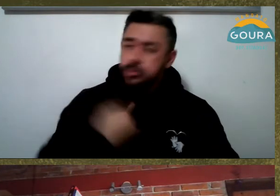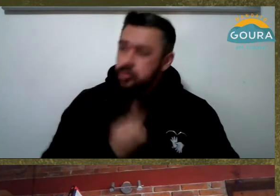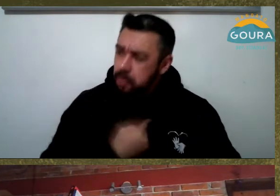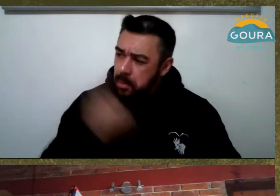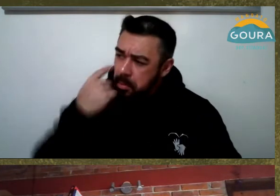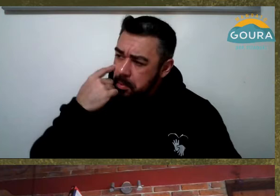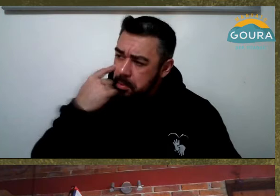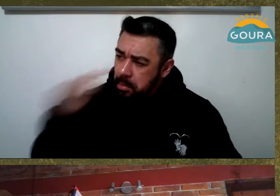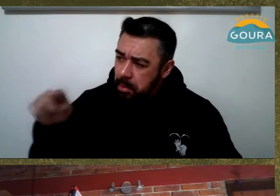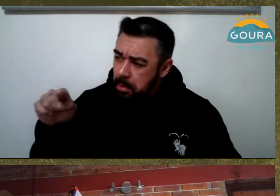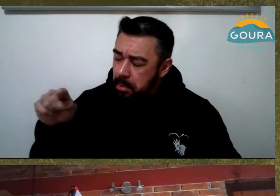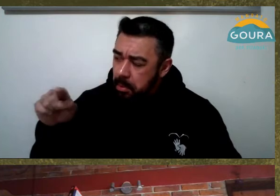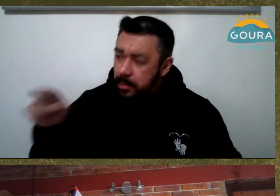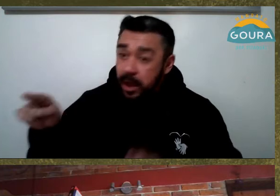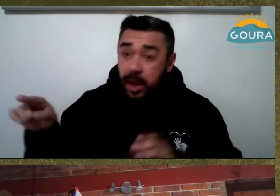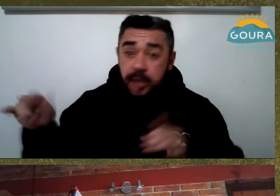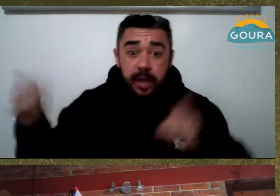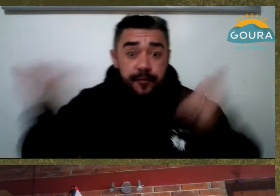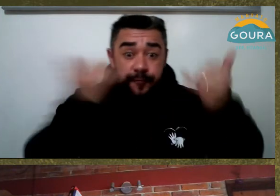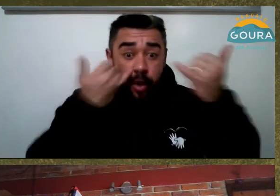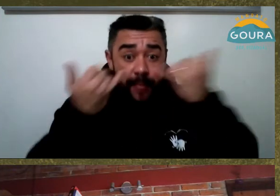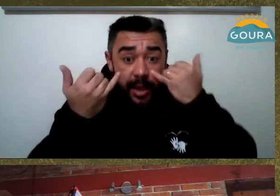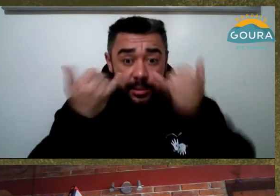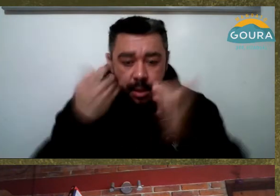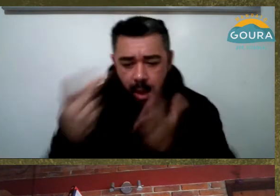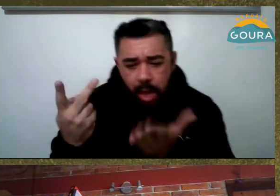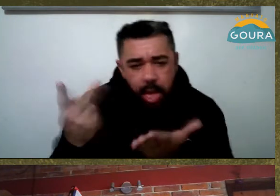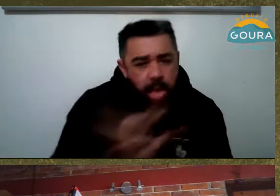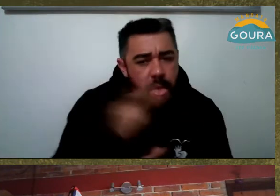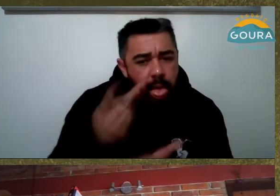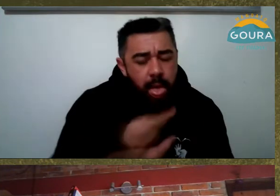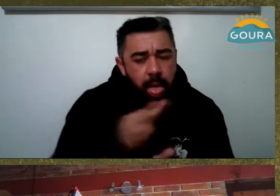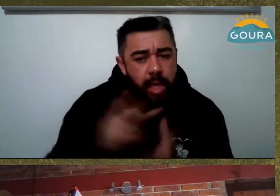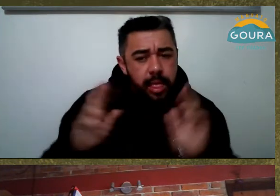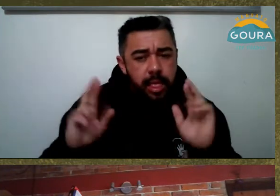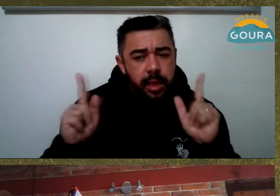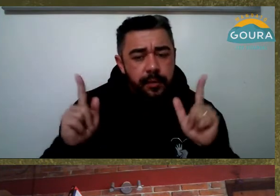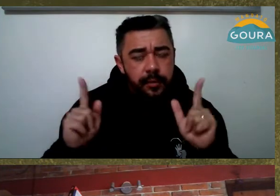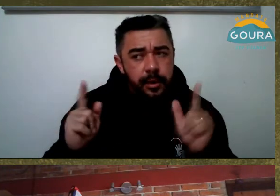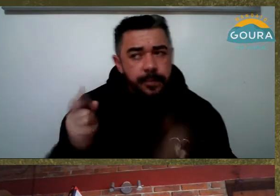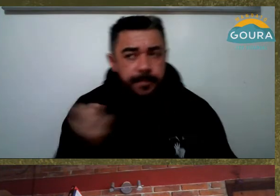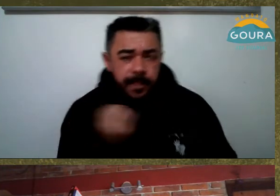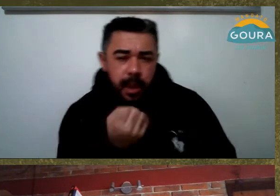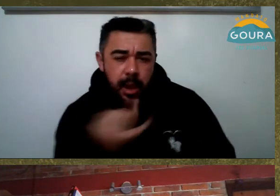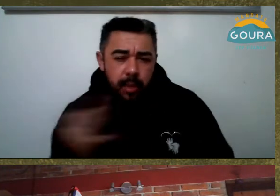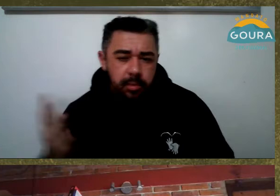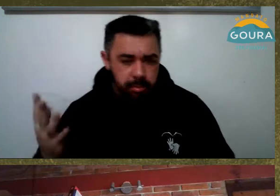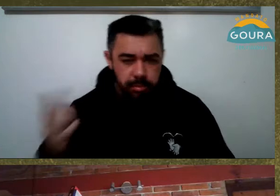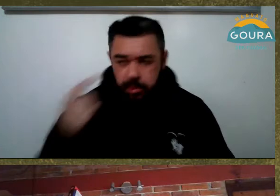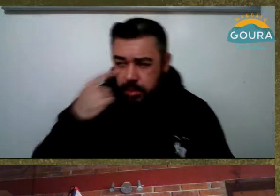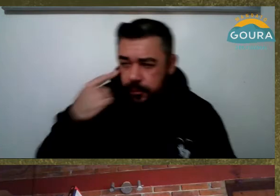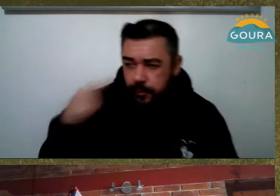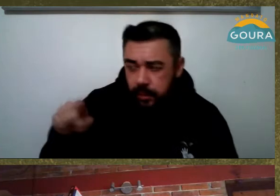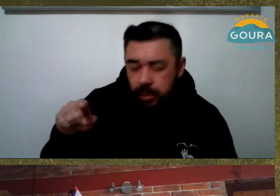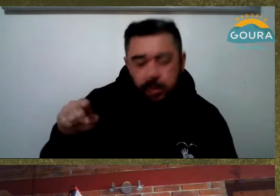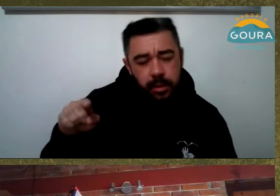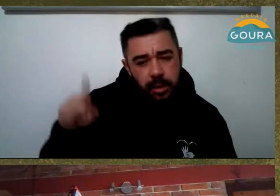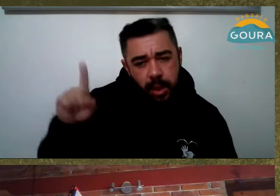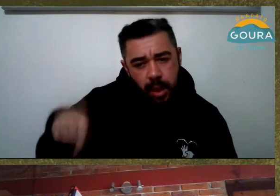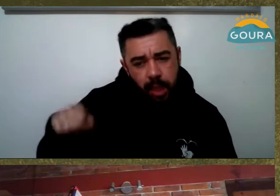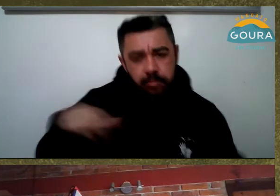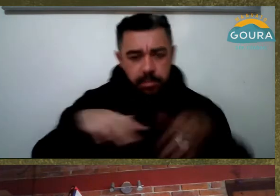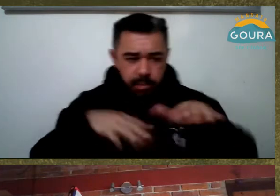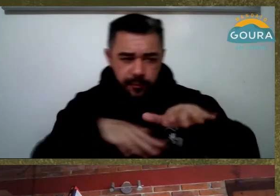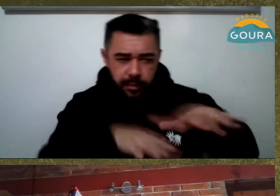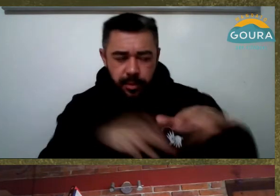distorcidos e alguns aspectos associados a esses movimentos culturais,